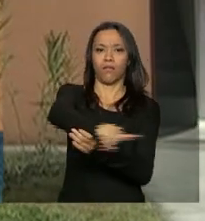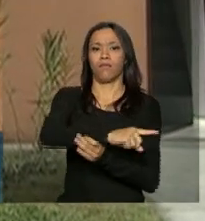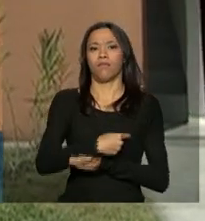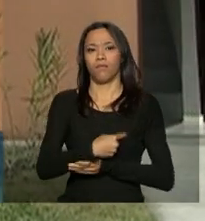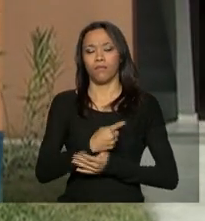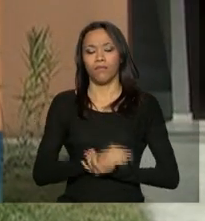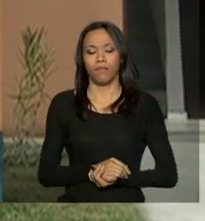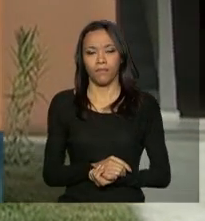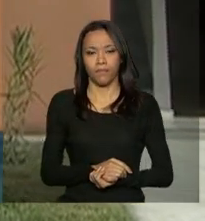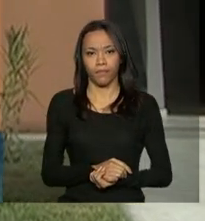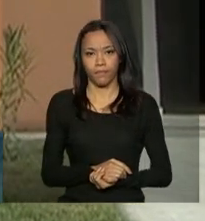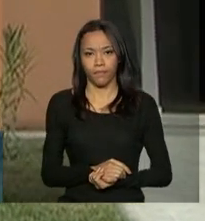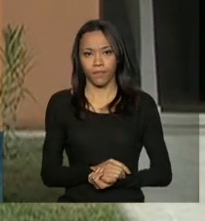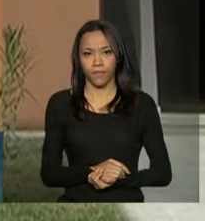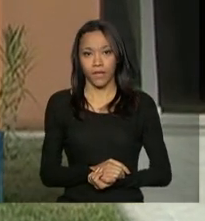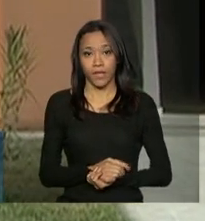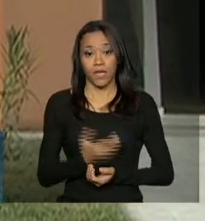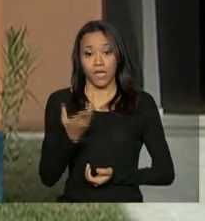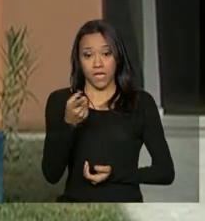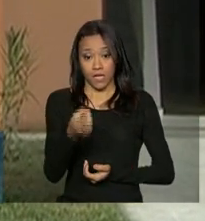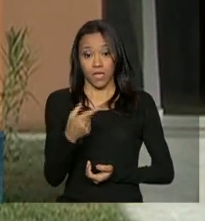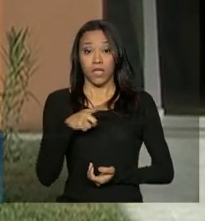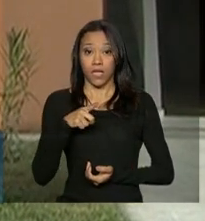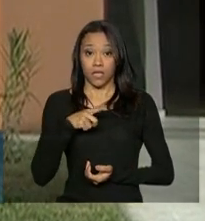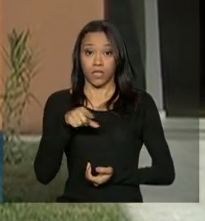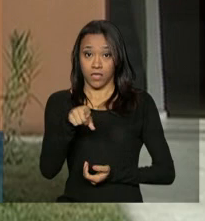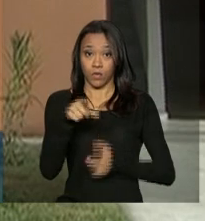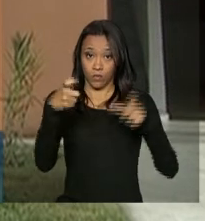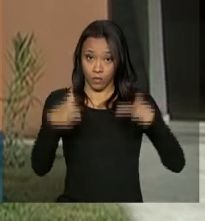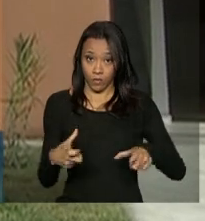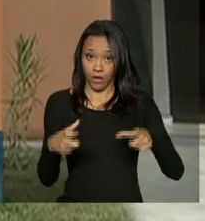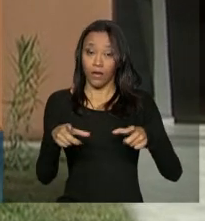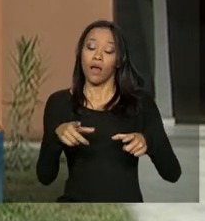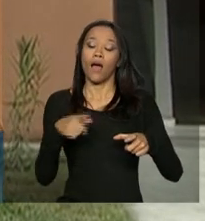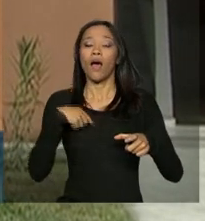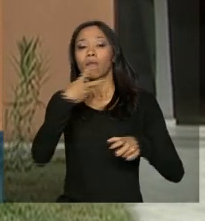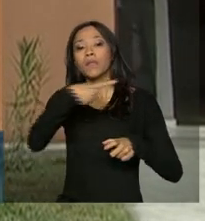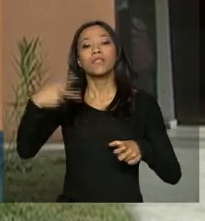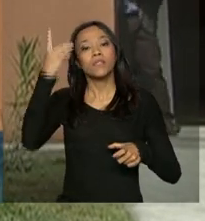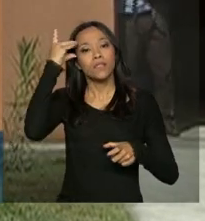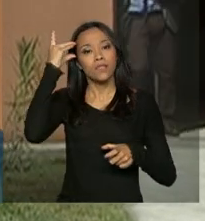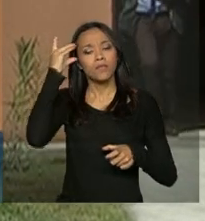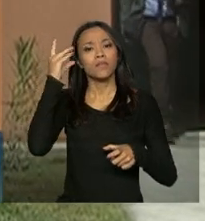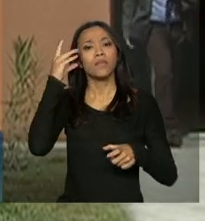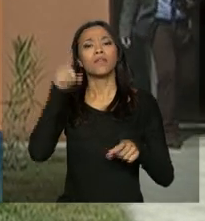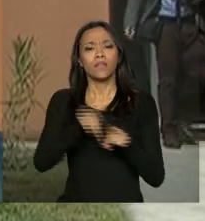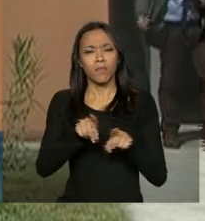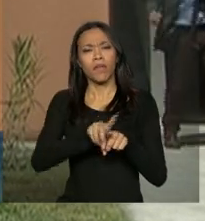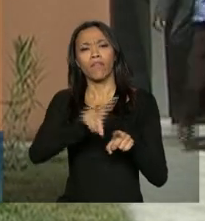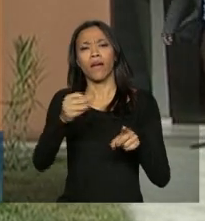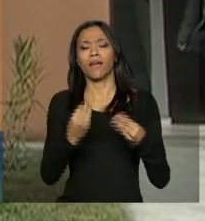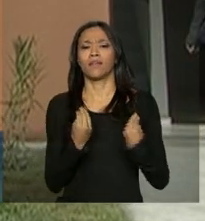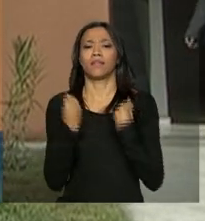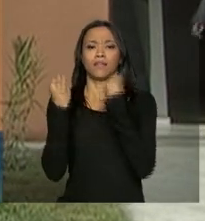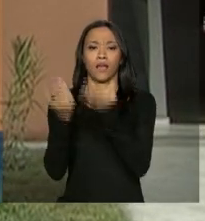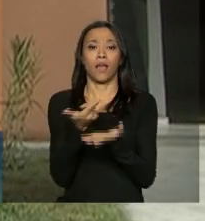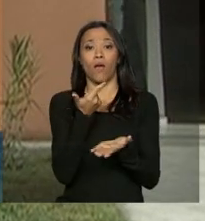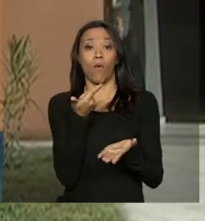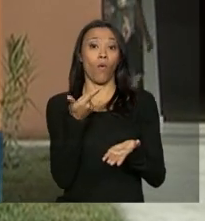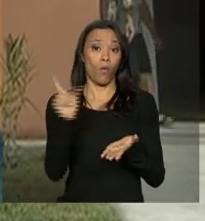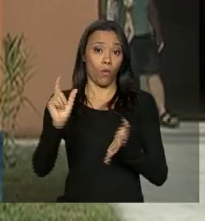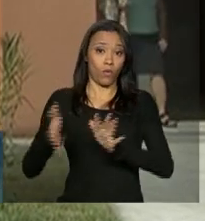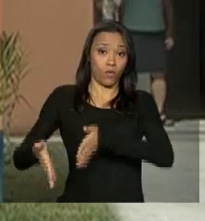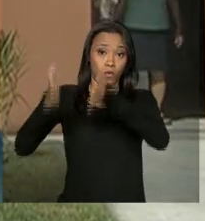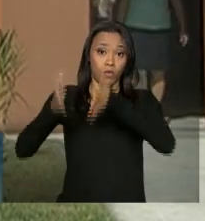socorro além do Recanto do Passo aré 1 e do a presidenta Dilma rus vai fazer a entrega das unidades do